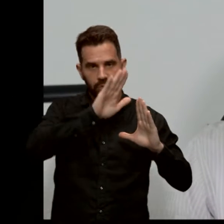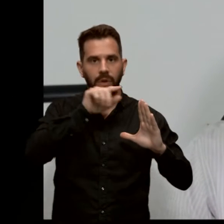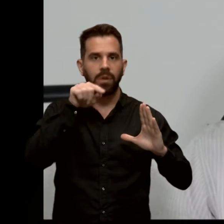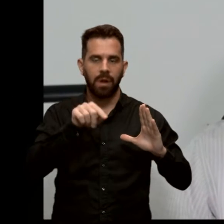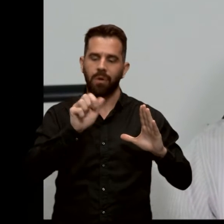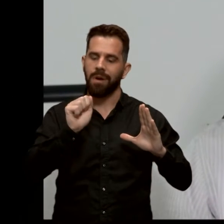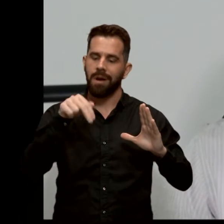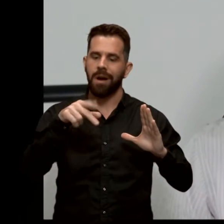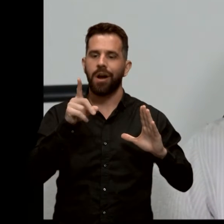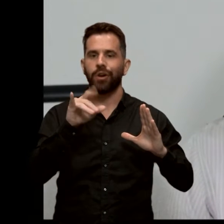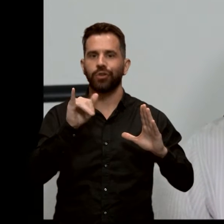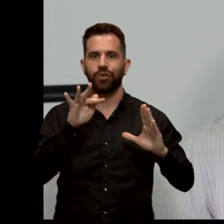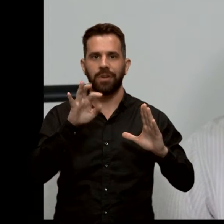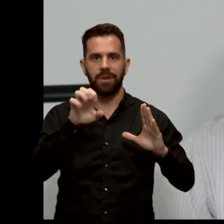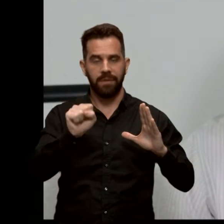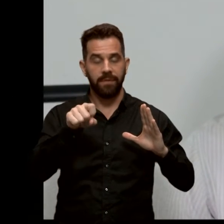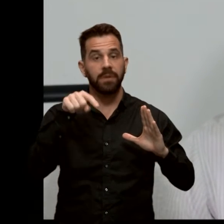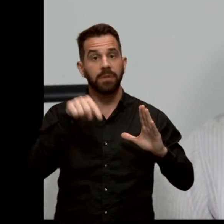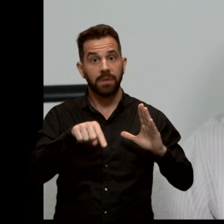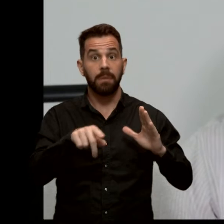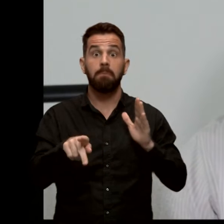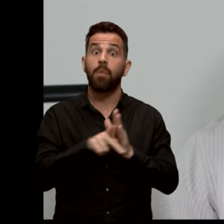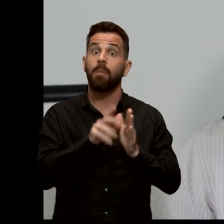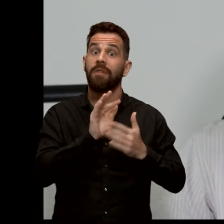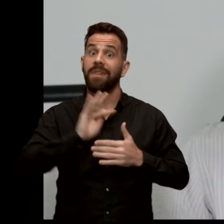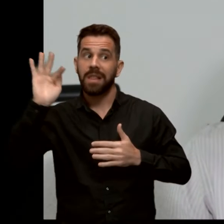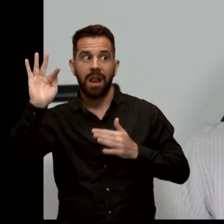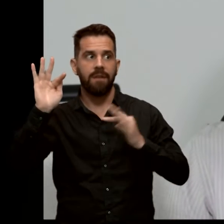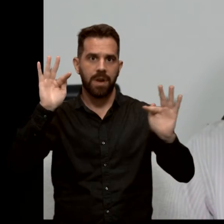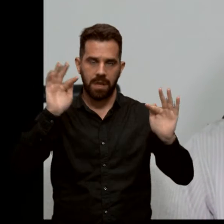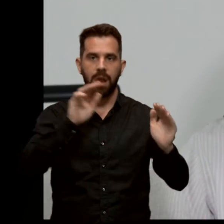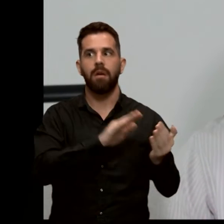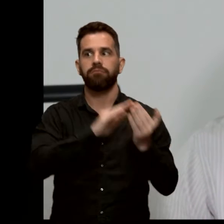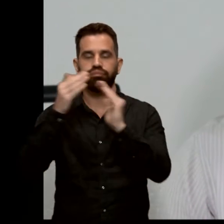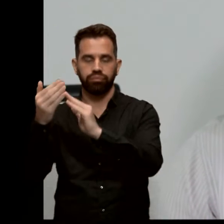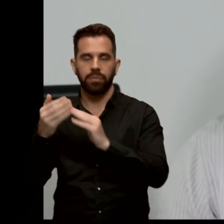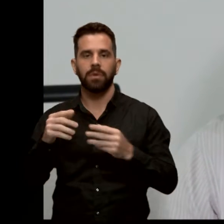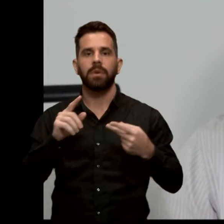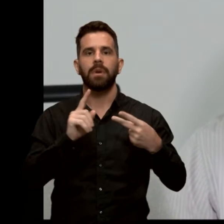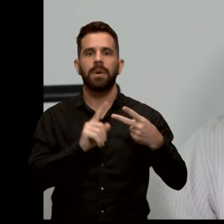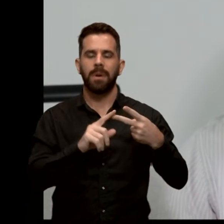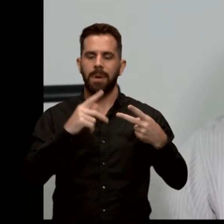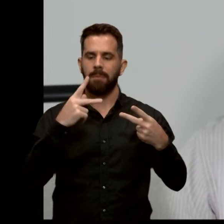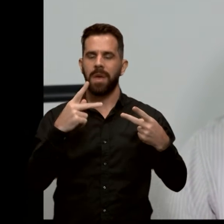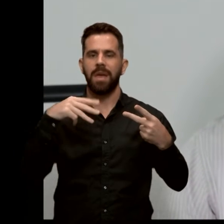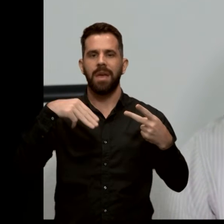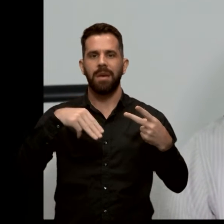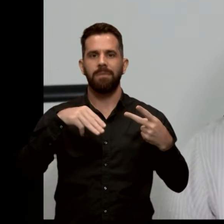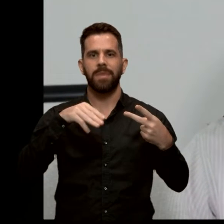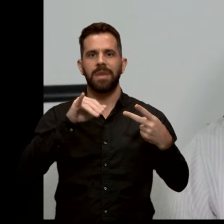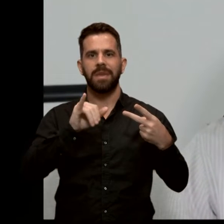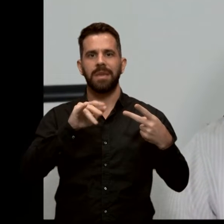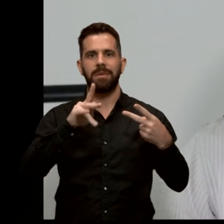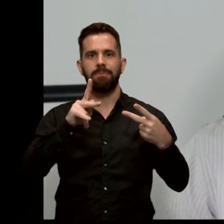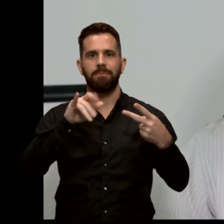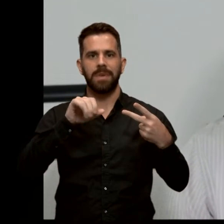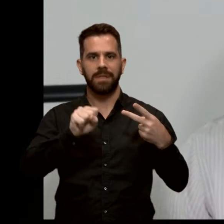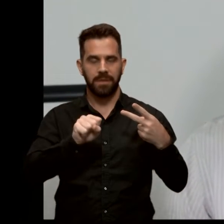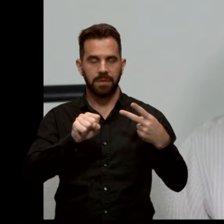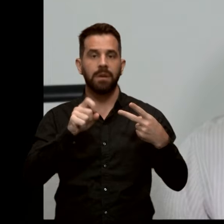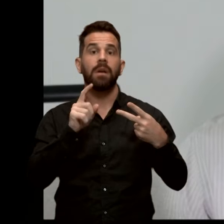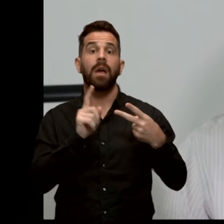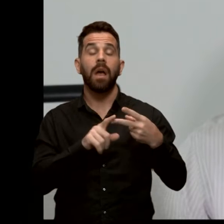Andifes, realizado entre instituições federais. O outro convênio é o PMIPS, que é um convênio que envolve